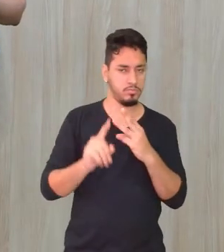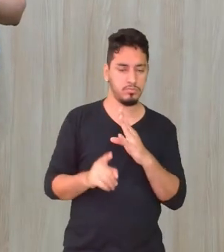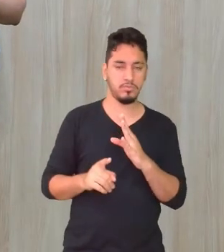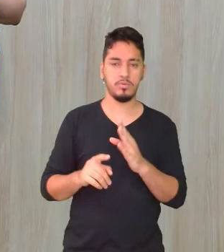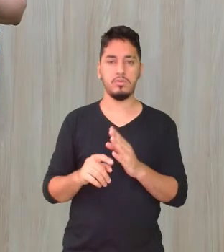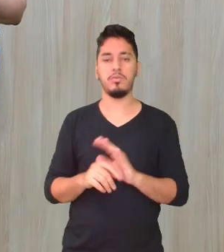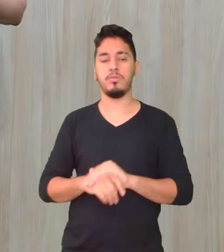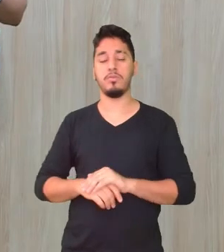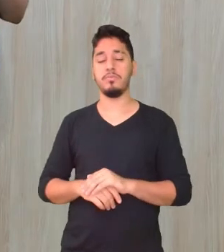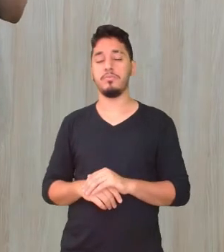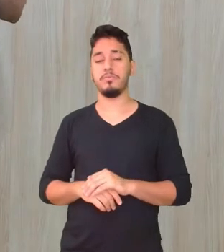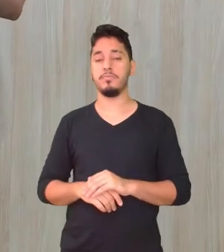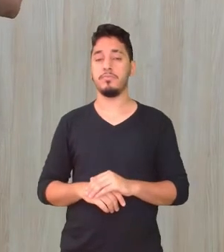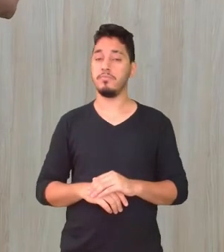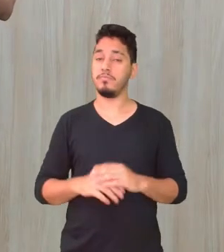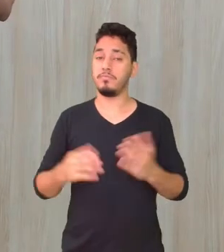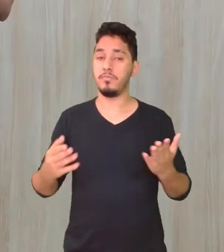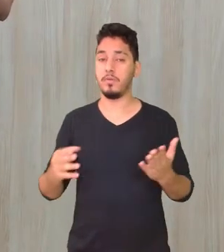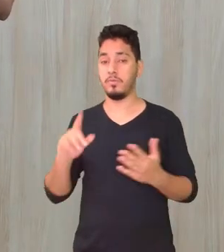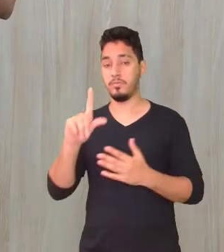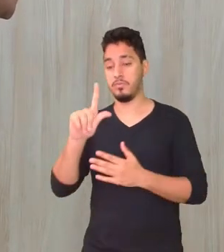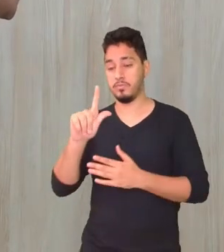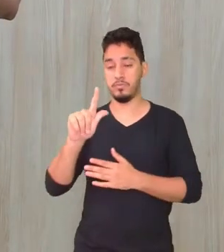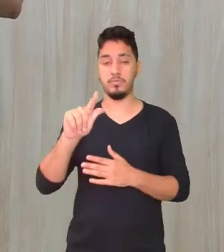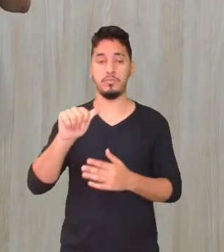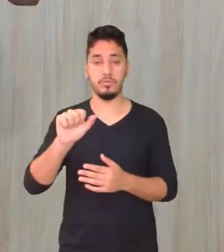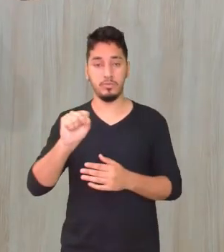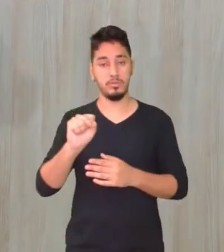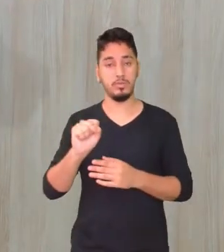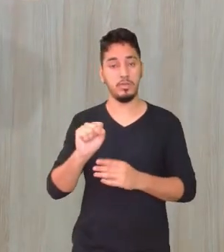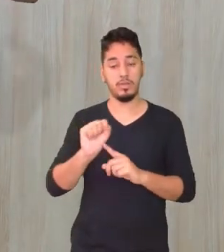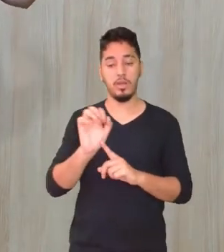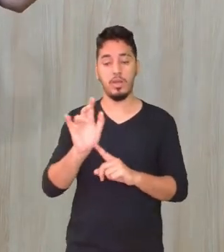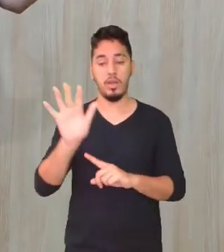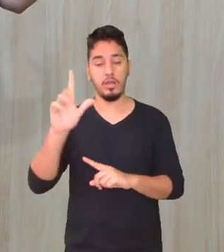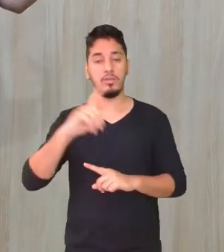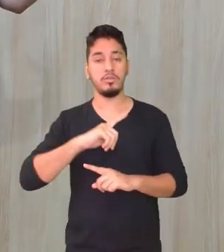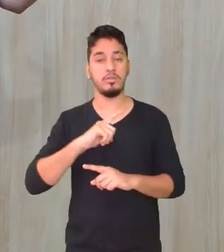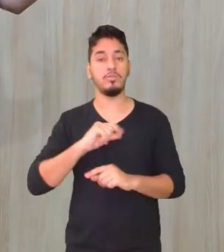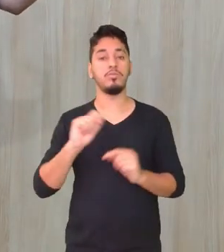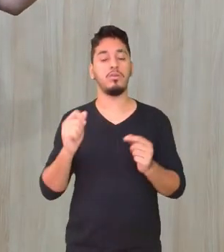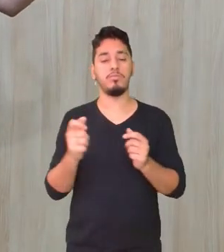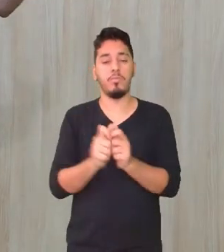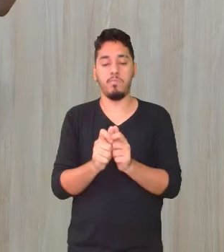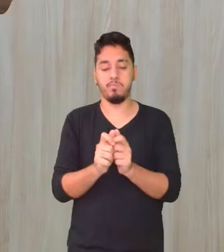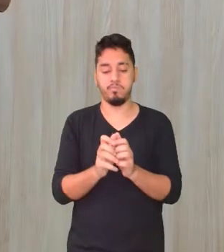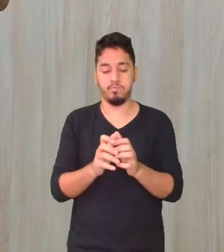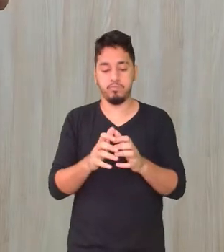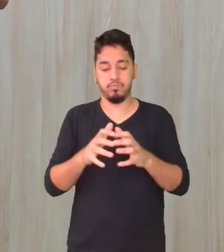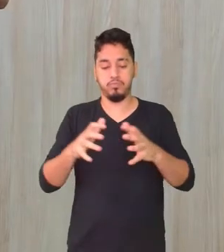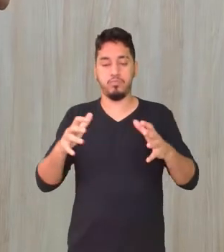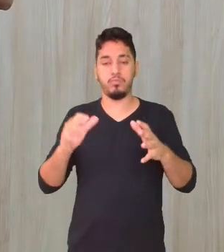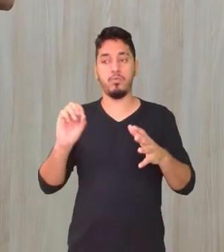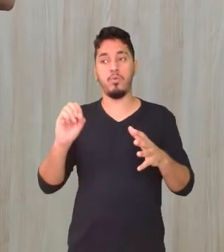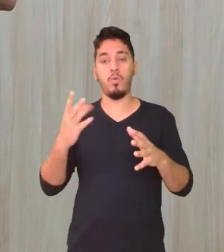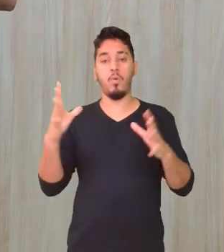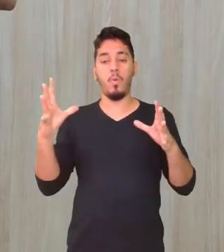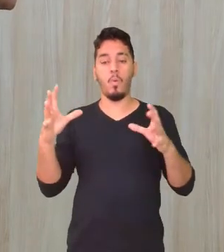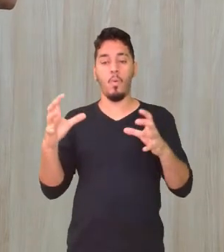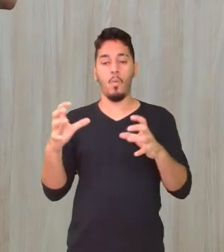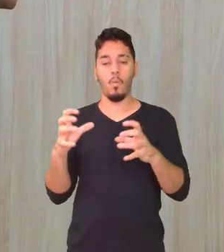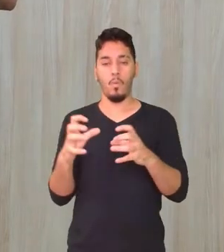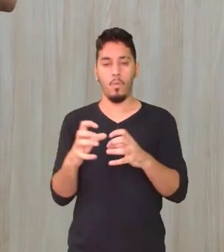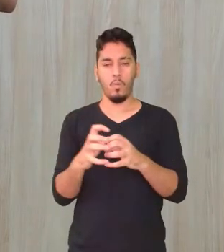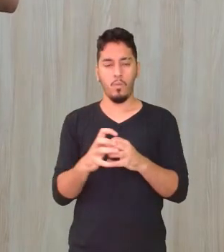propriedades da matéria, né? Então, os gases, eles têm essa propriedade de se expandir, né? E de se